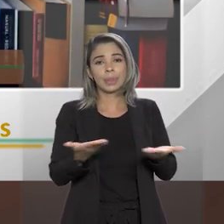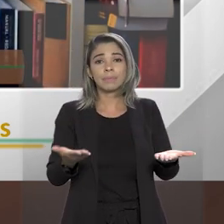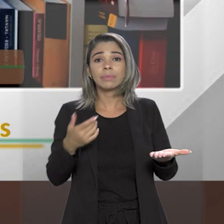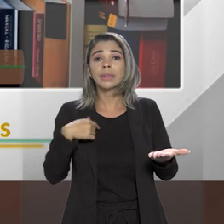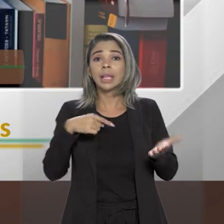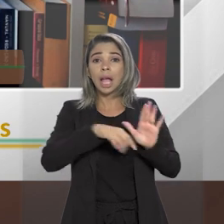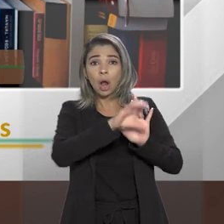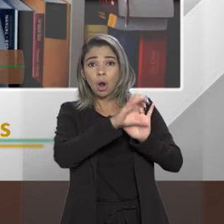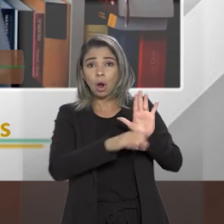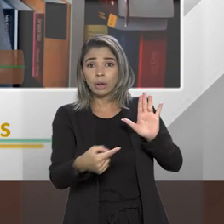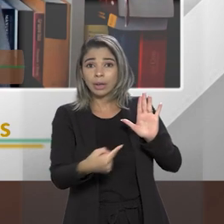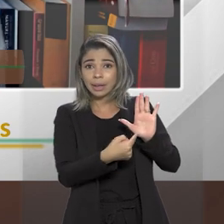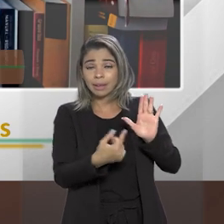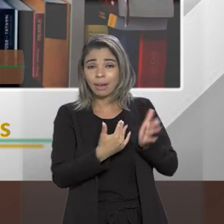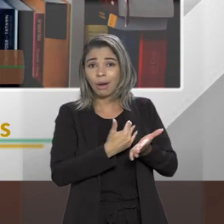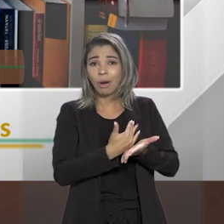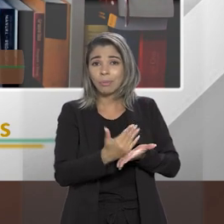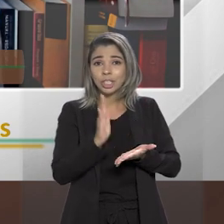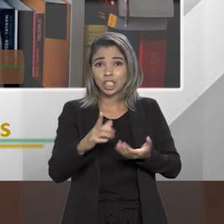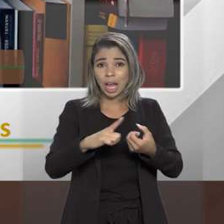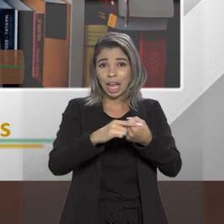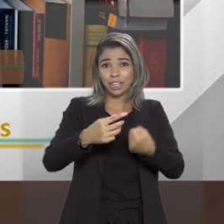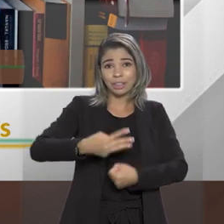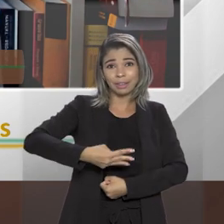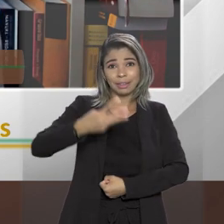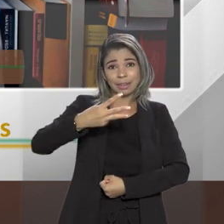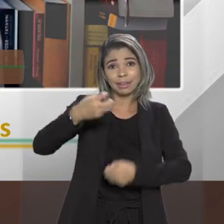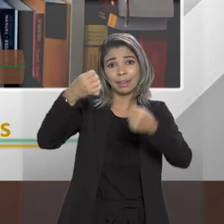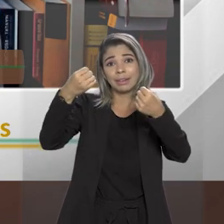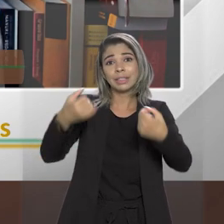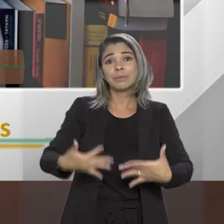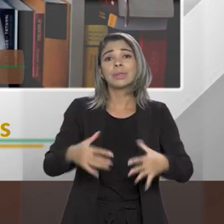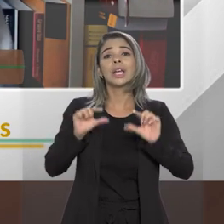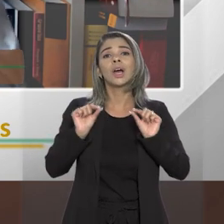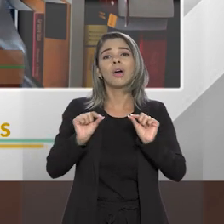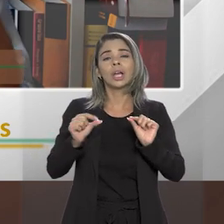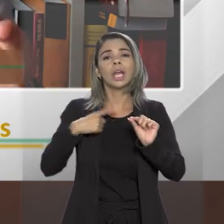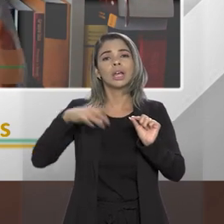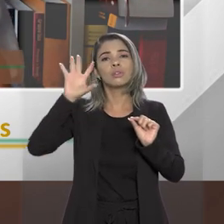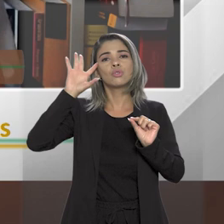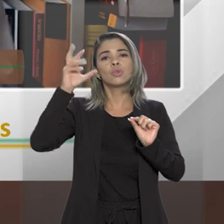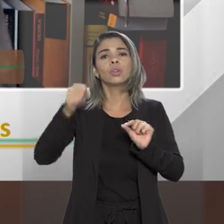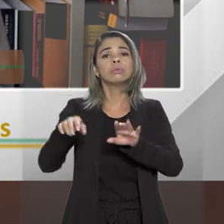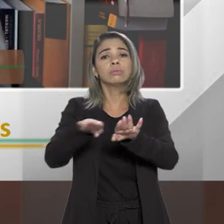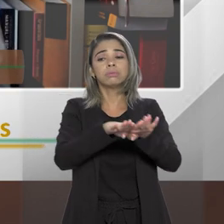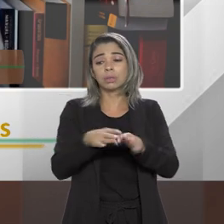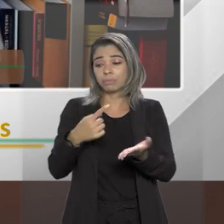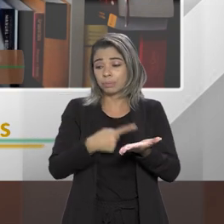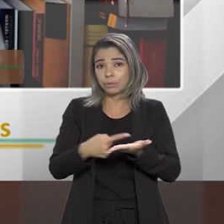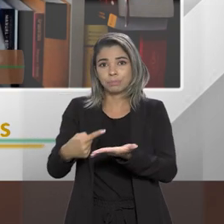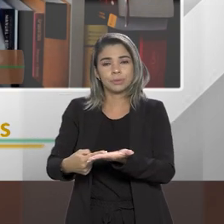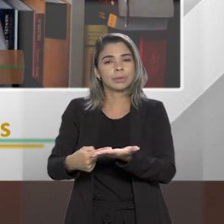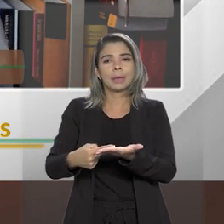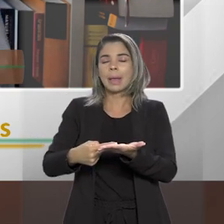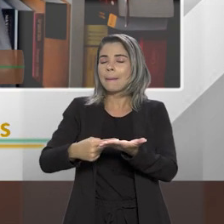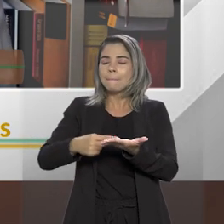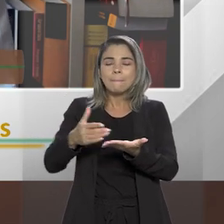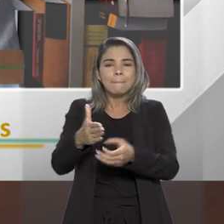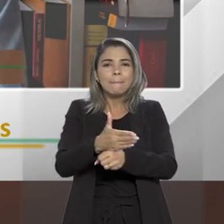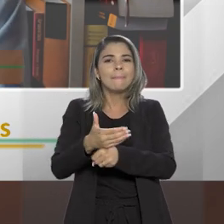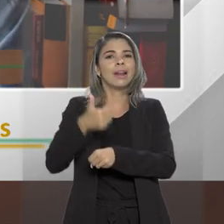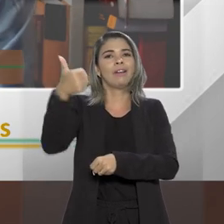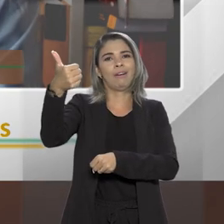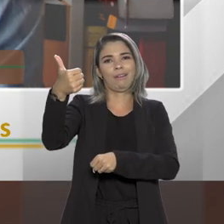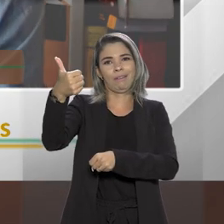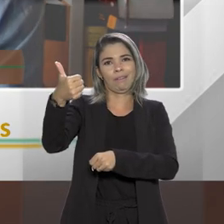um código que começa logo no artigo 3º dizendo que a solução consensual é a prioritária